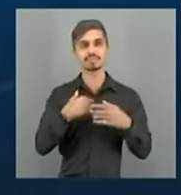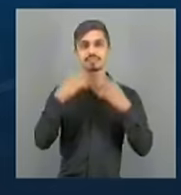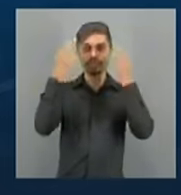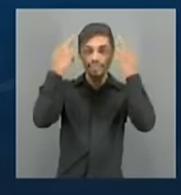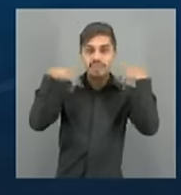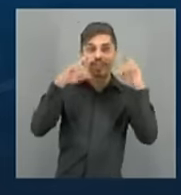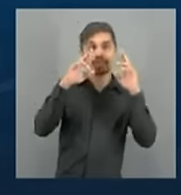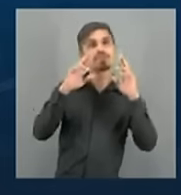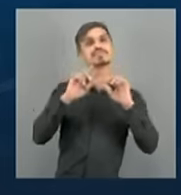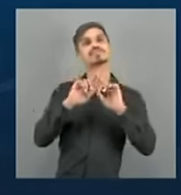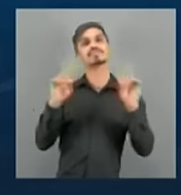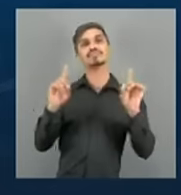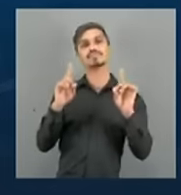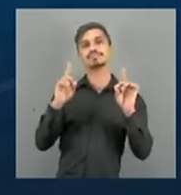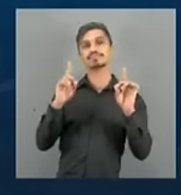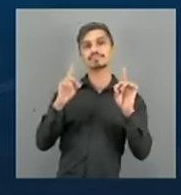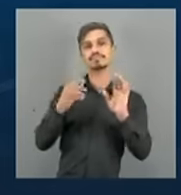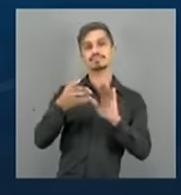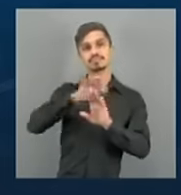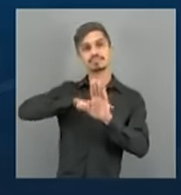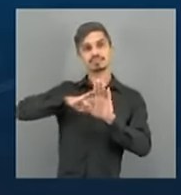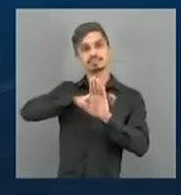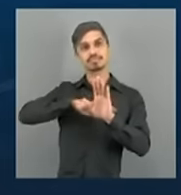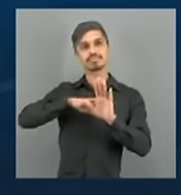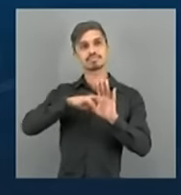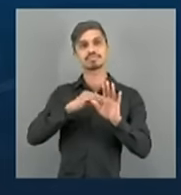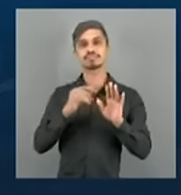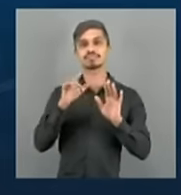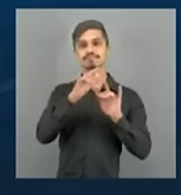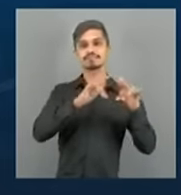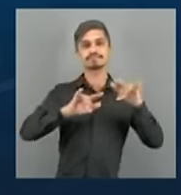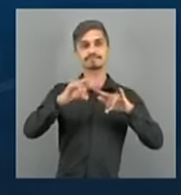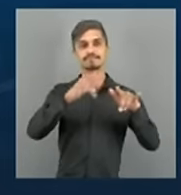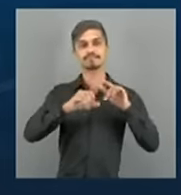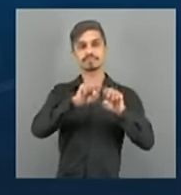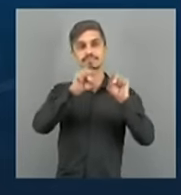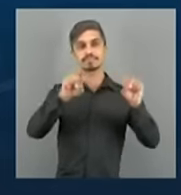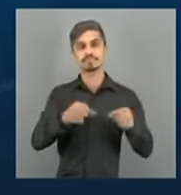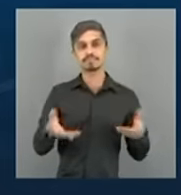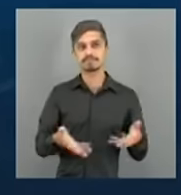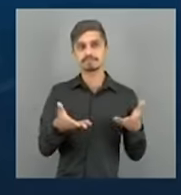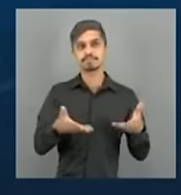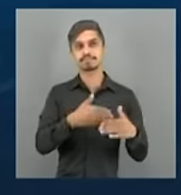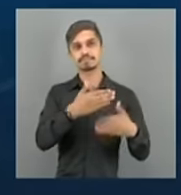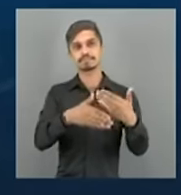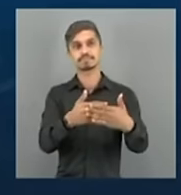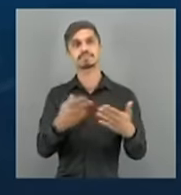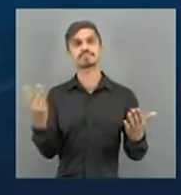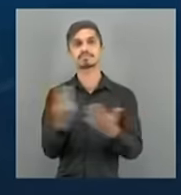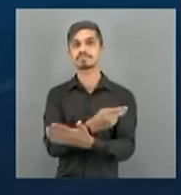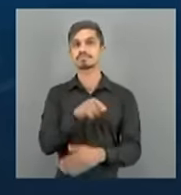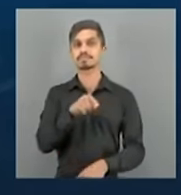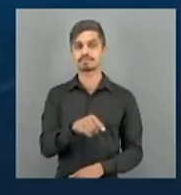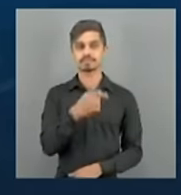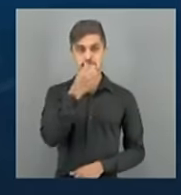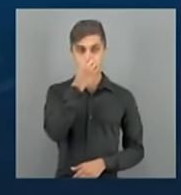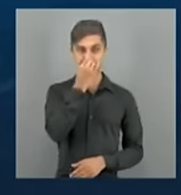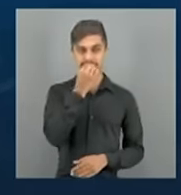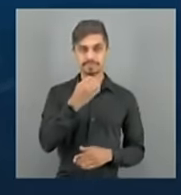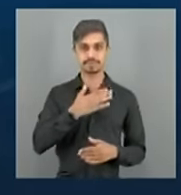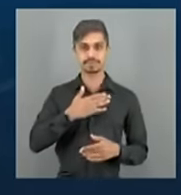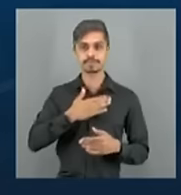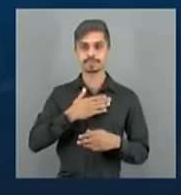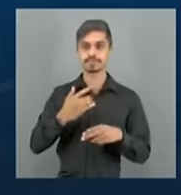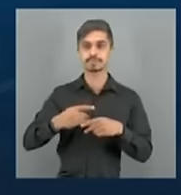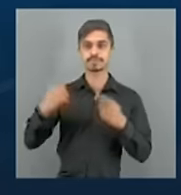mas na verdade eu estava ali por trás fazendo com que o sistema andasse. E foi isso que aconteceu, cara. Então eu tinha os meus